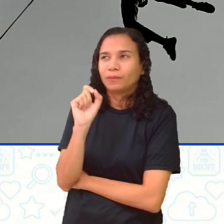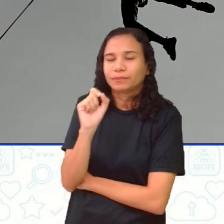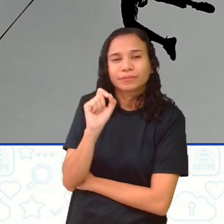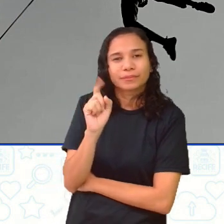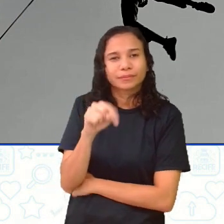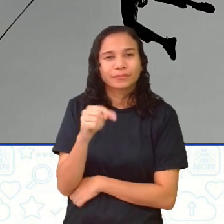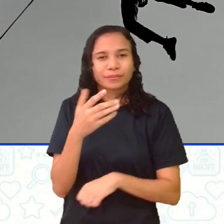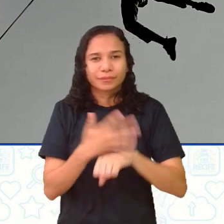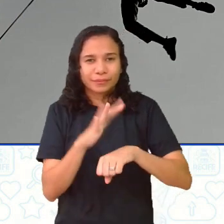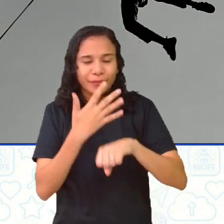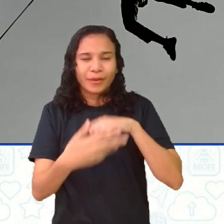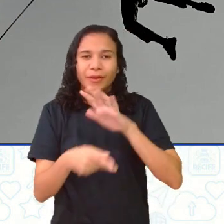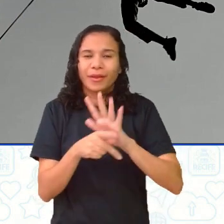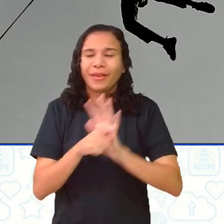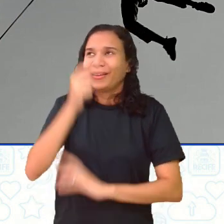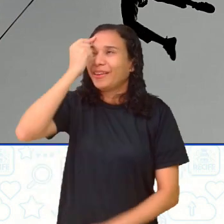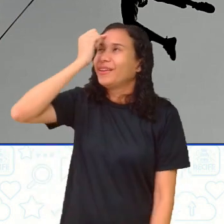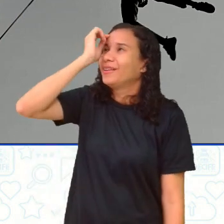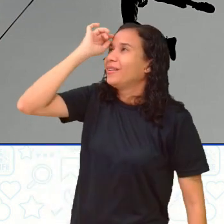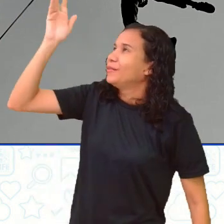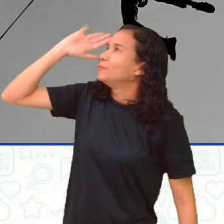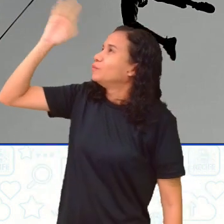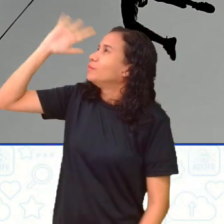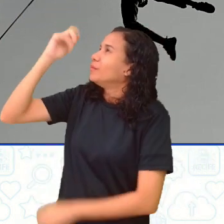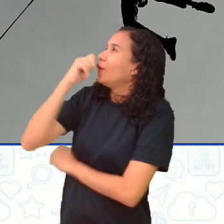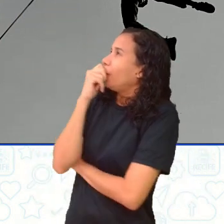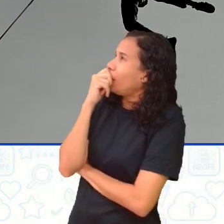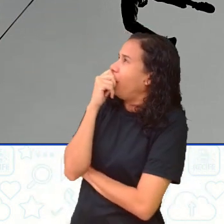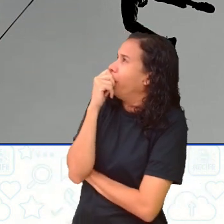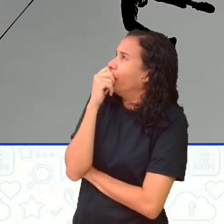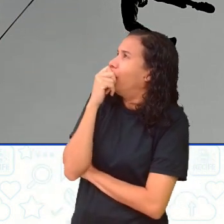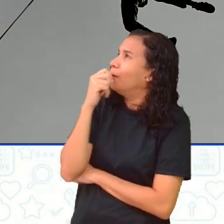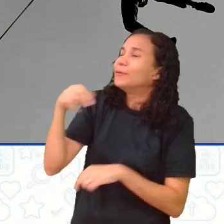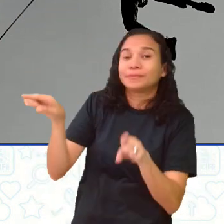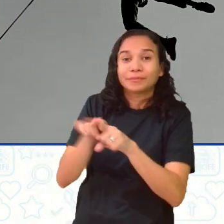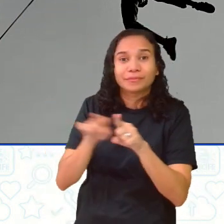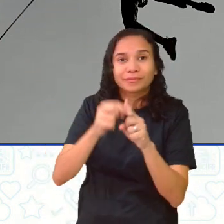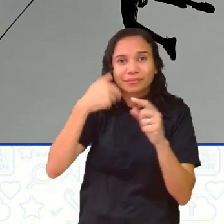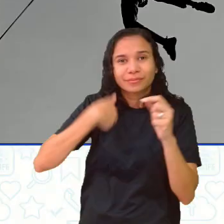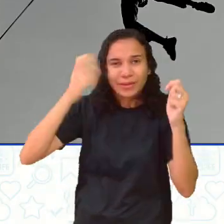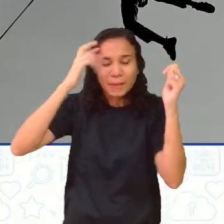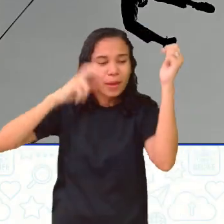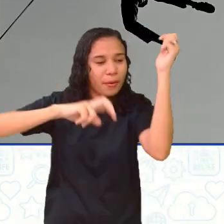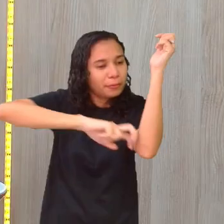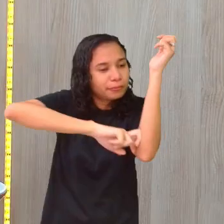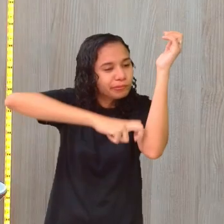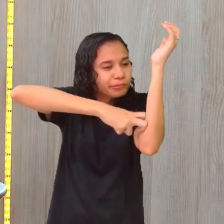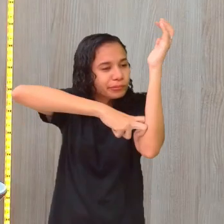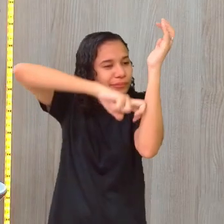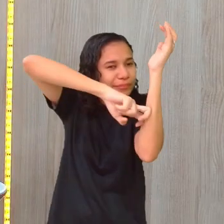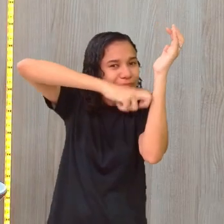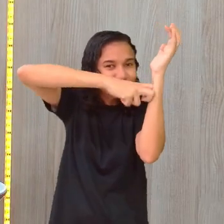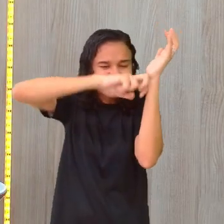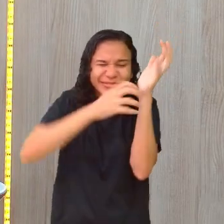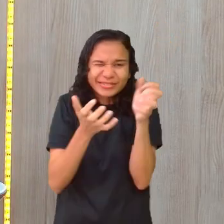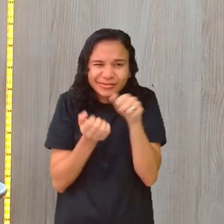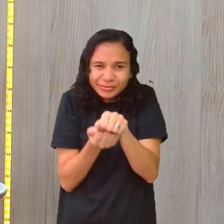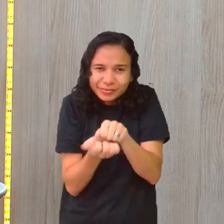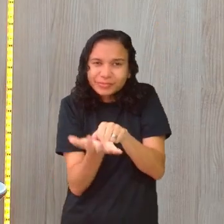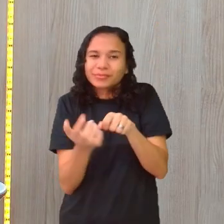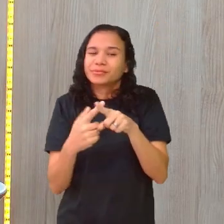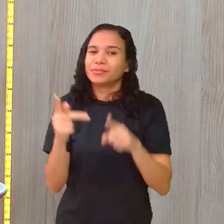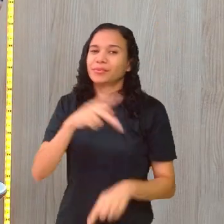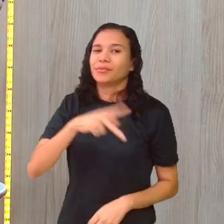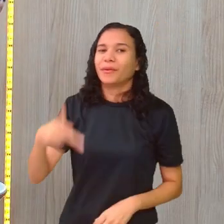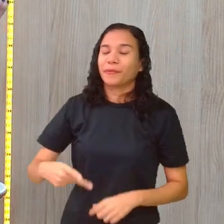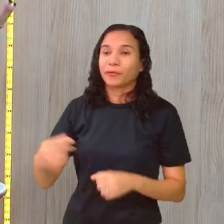essas práticas? E aí eu já pensei um monte, inclusive escalada, eu tinha pensado aqui, estava querendo dar spoilers, né, mas o professor vai